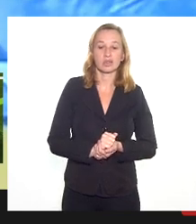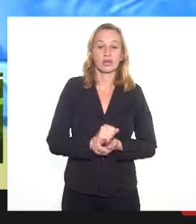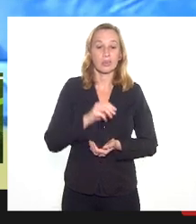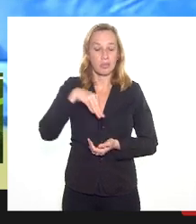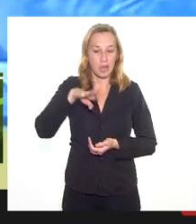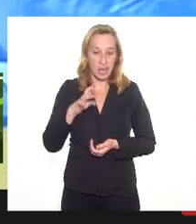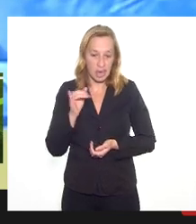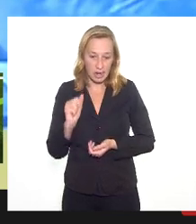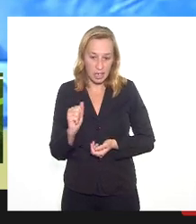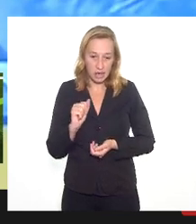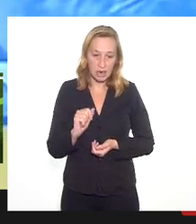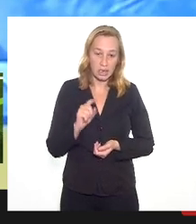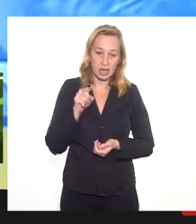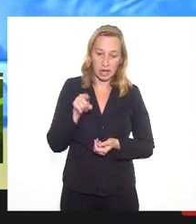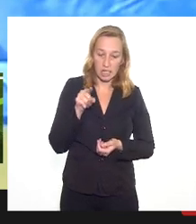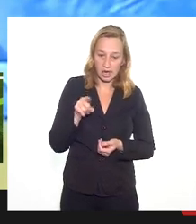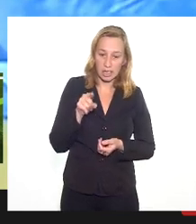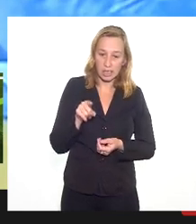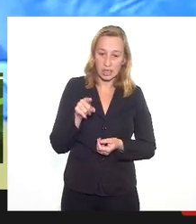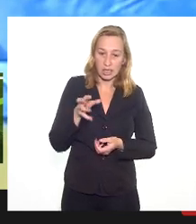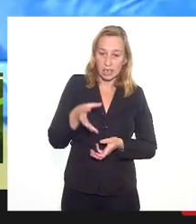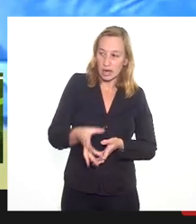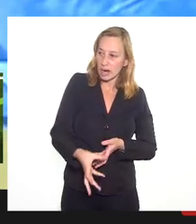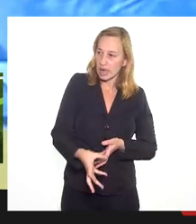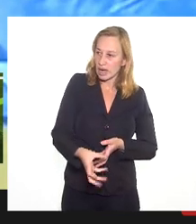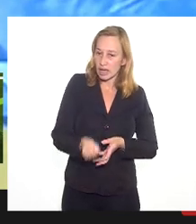Conga, tem pescadores, catadores de caranguejo,